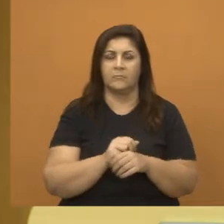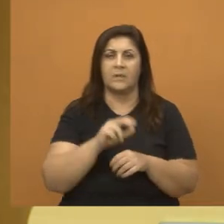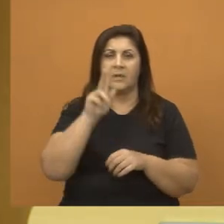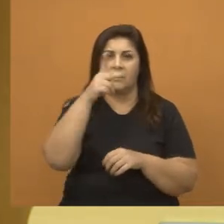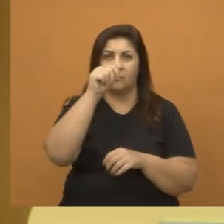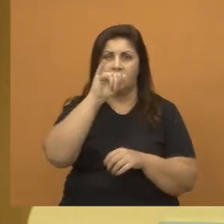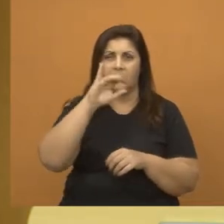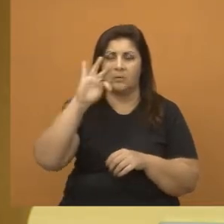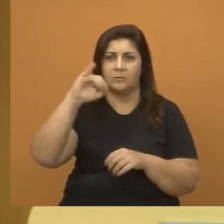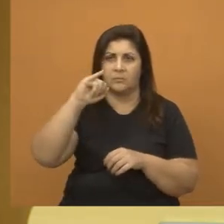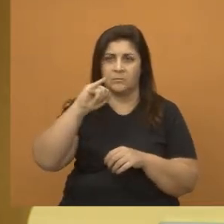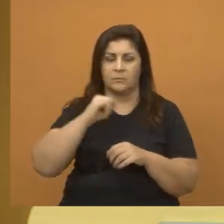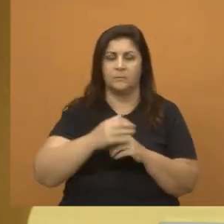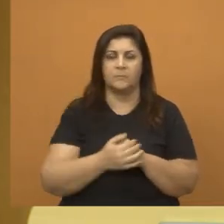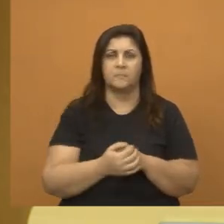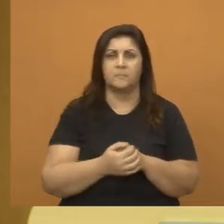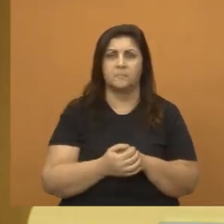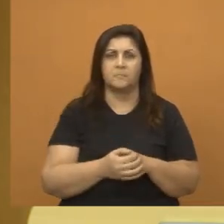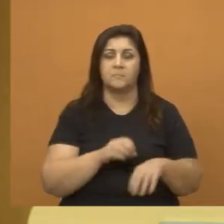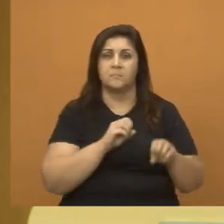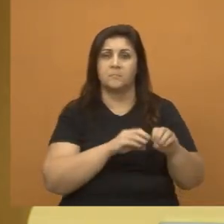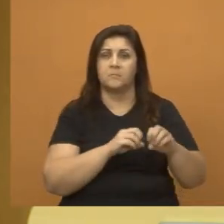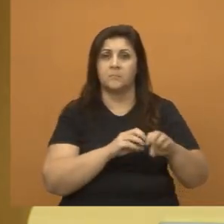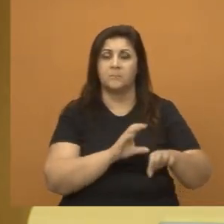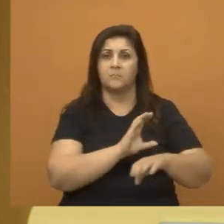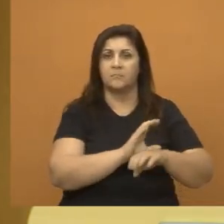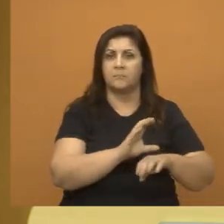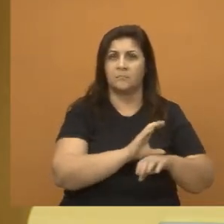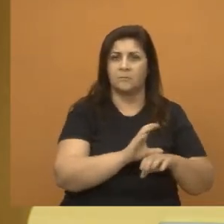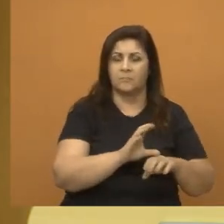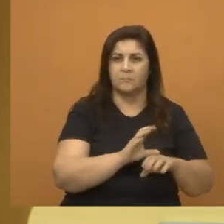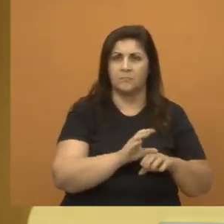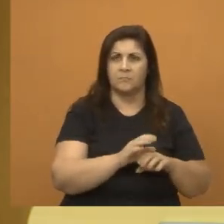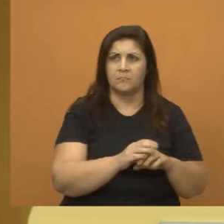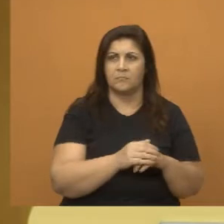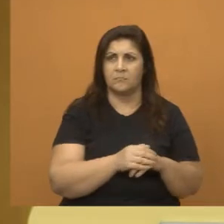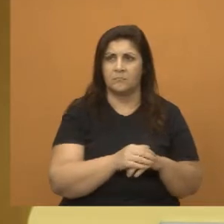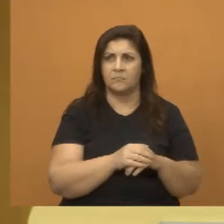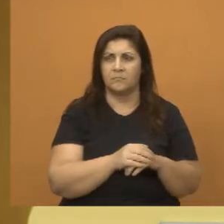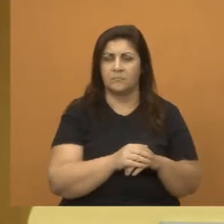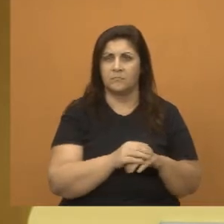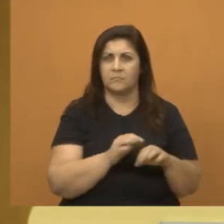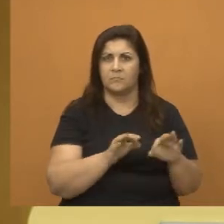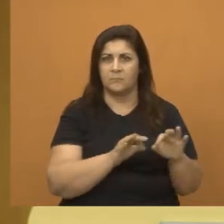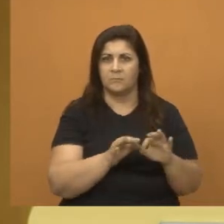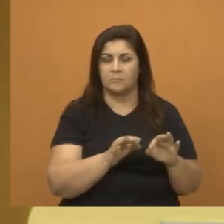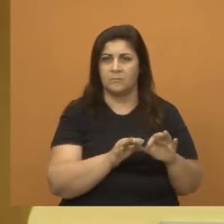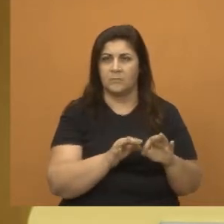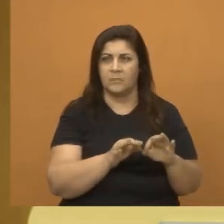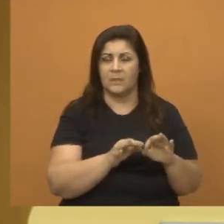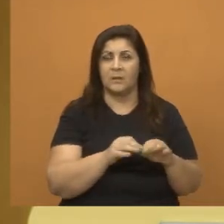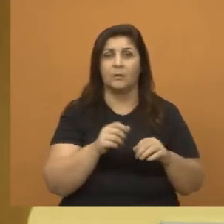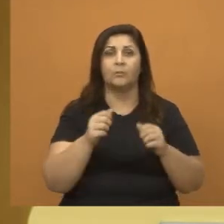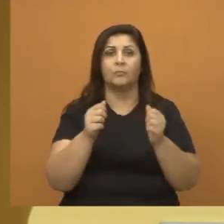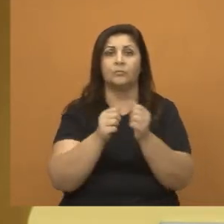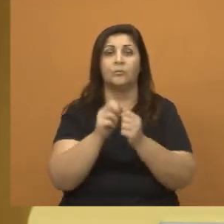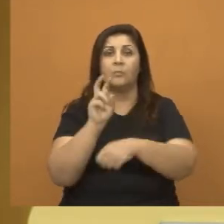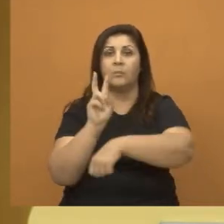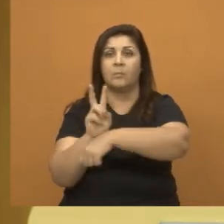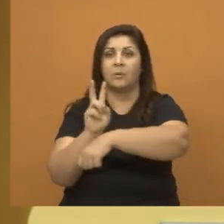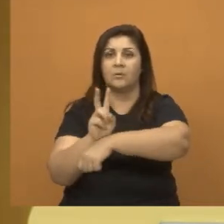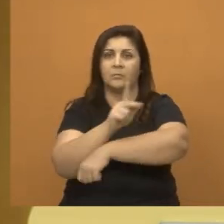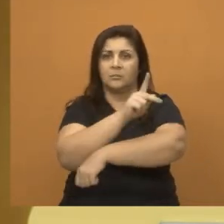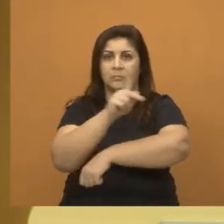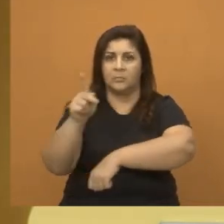instrutor de núcleo de preparação e ofícios da reserva de batalha batalhão da guarda presidencial de brasília